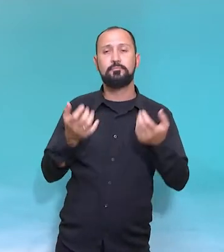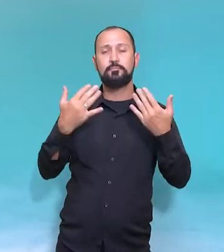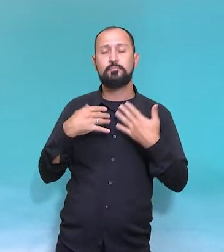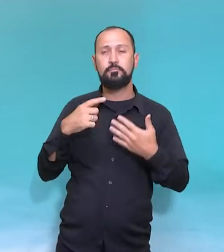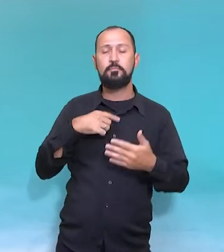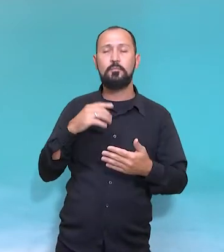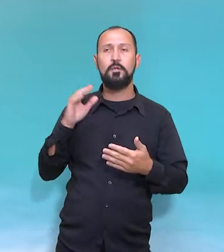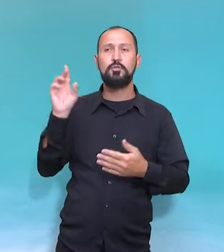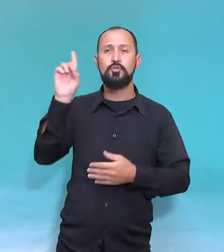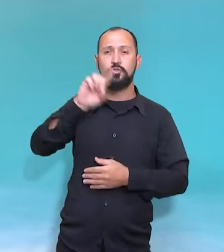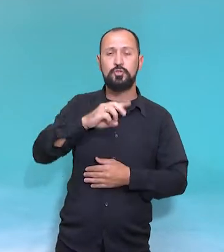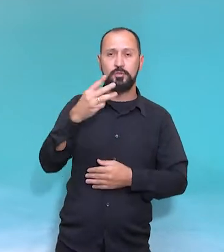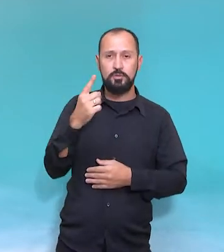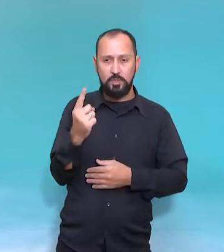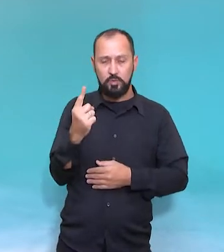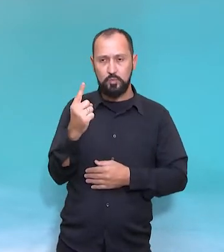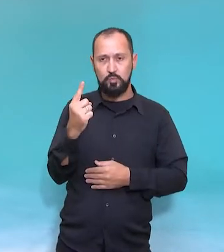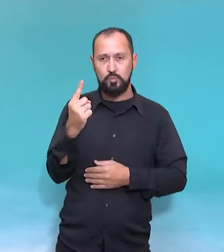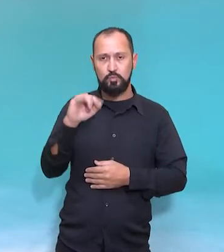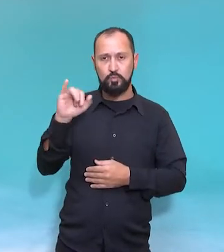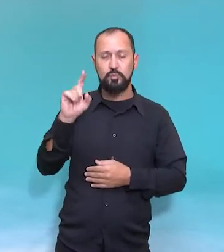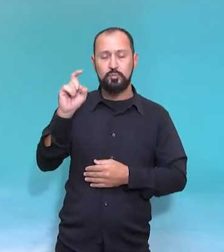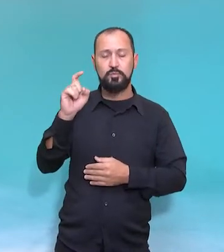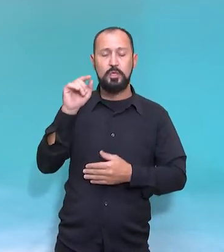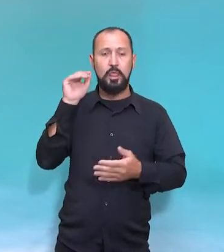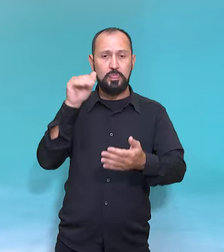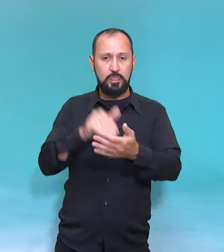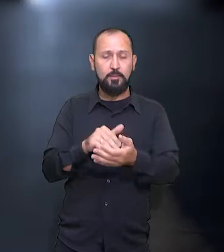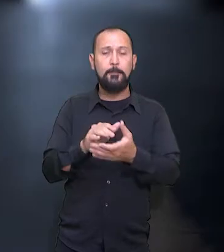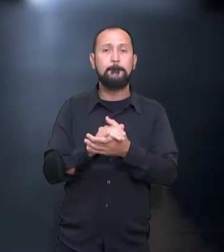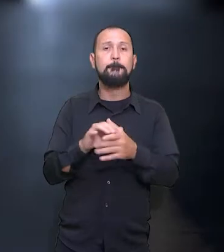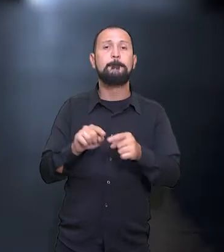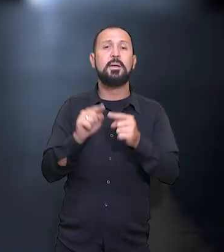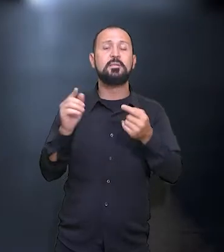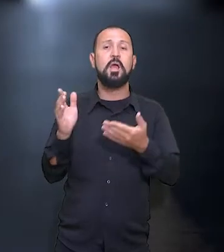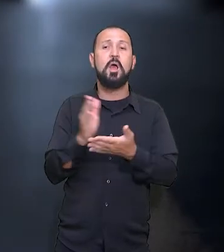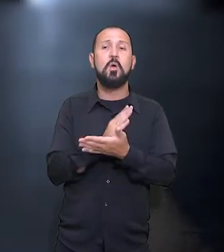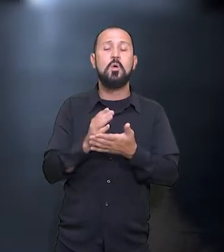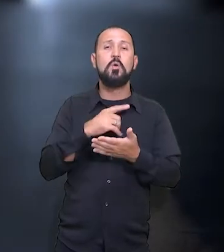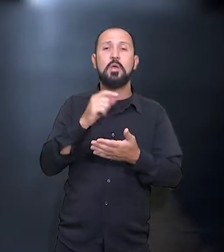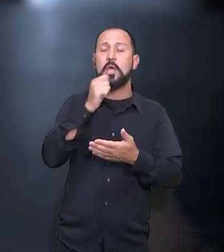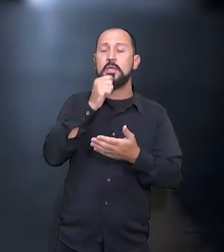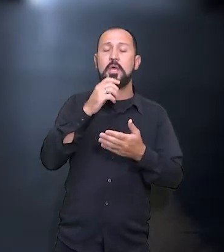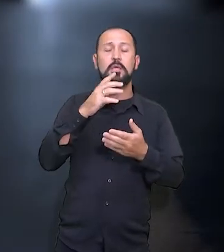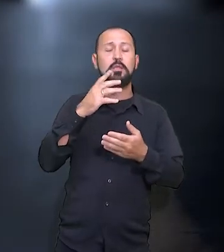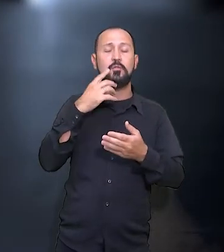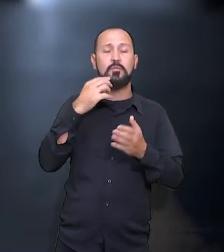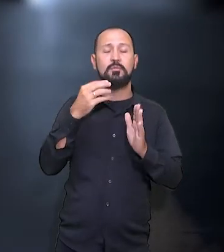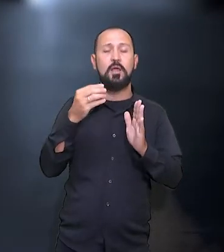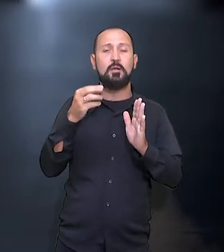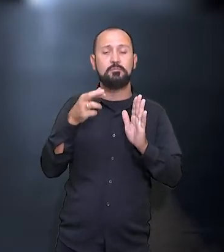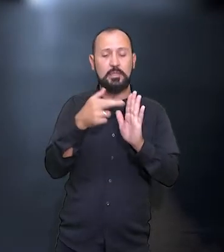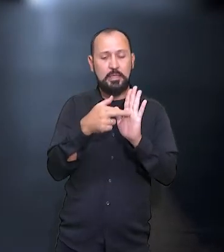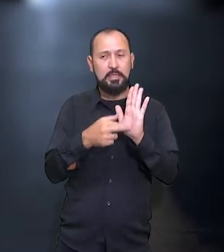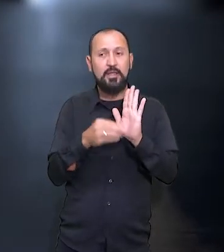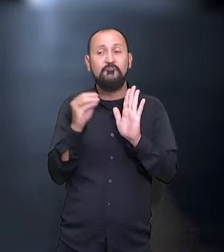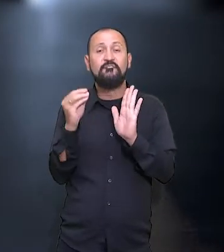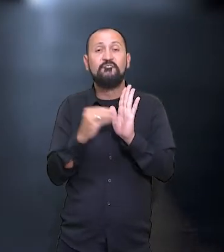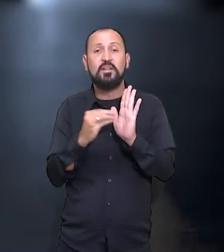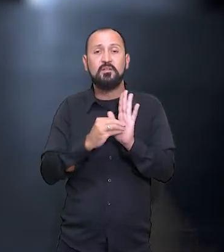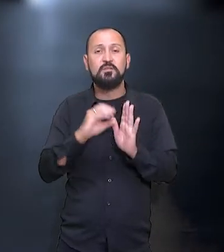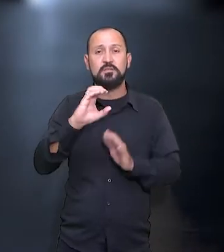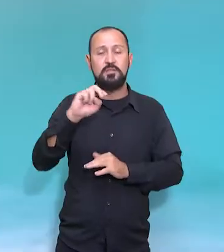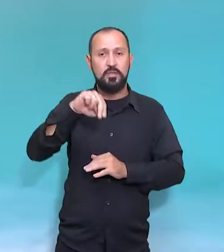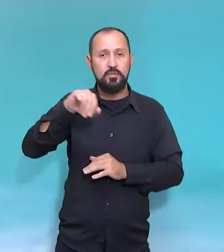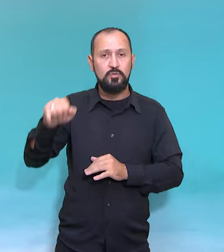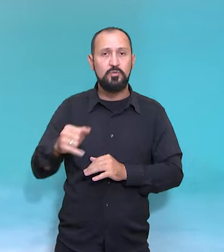Como eu disse, a gente tem o prazo até 31 para a criação do SERP, mas existem algumas coisas que ainda não foram regulamentadas, que vão ser